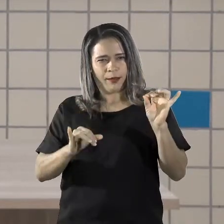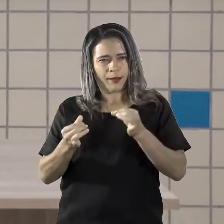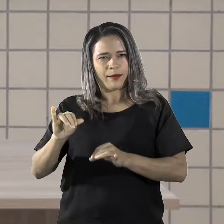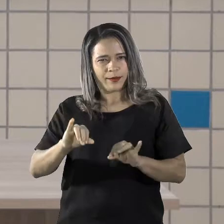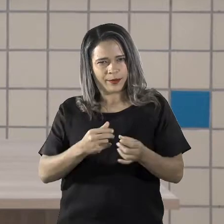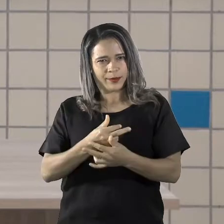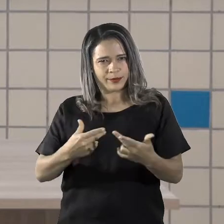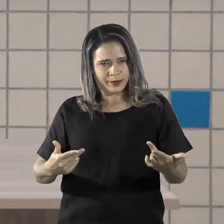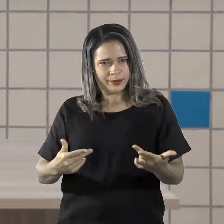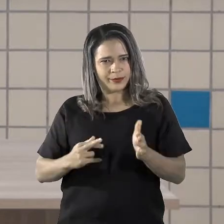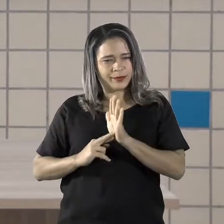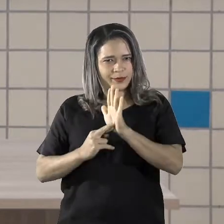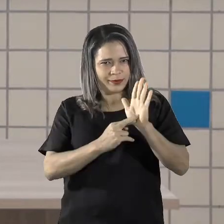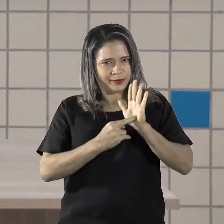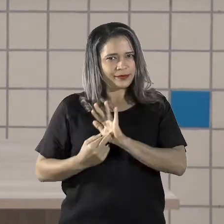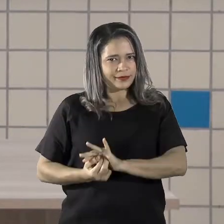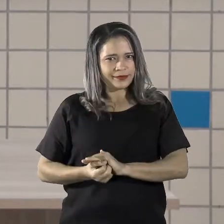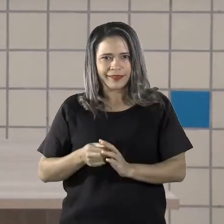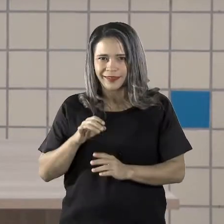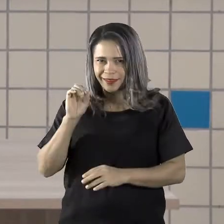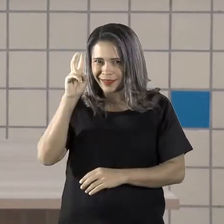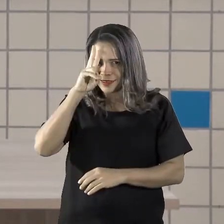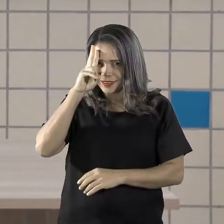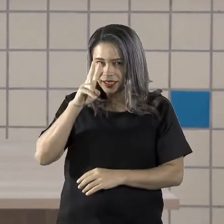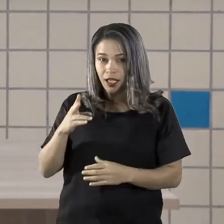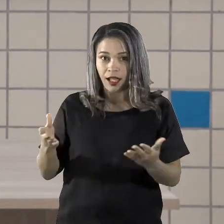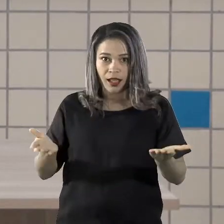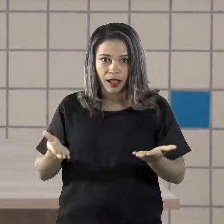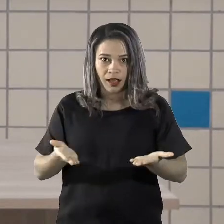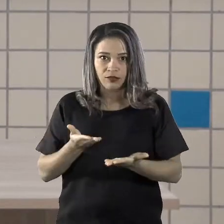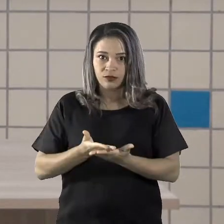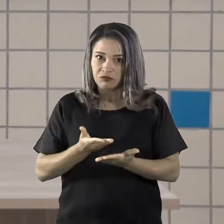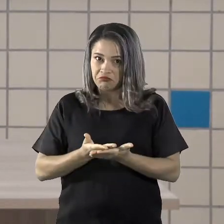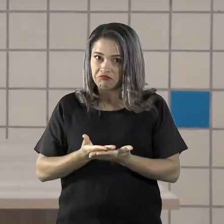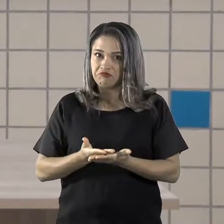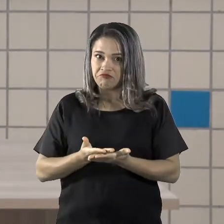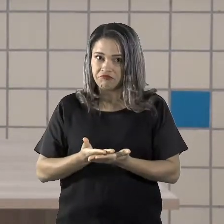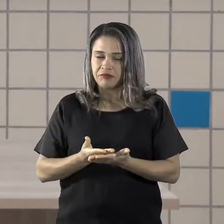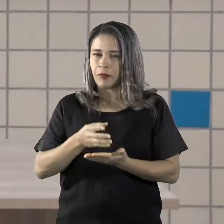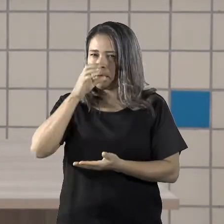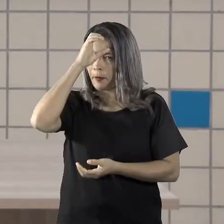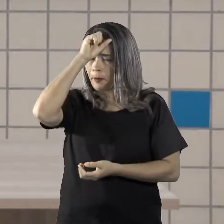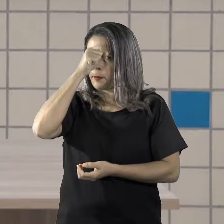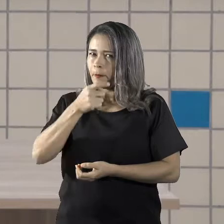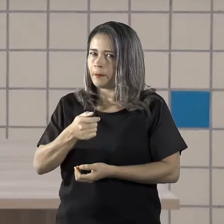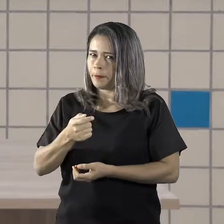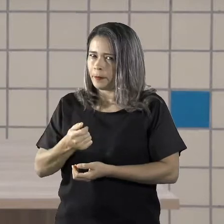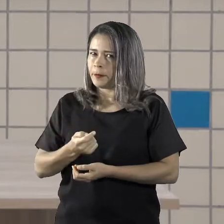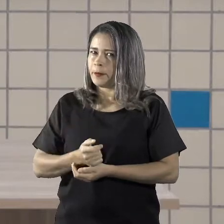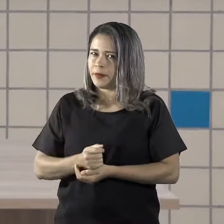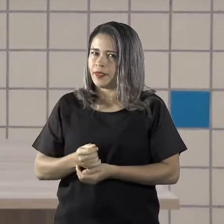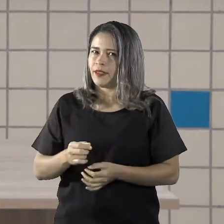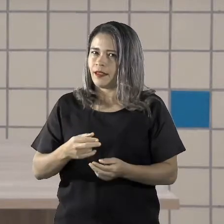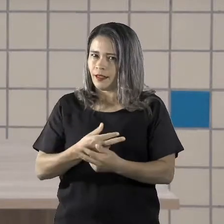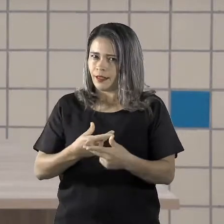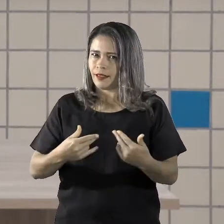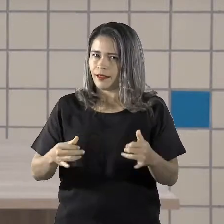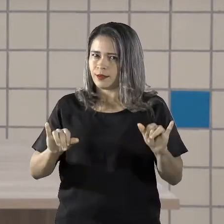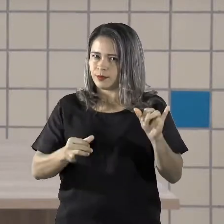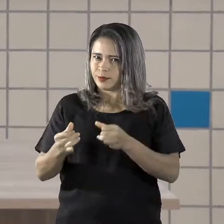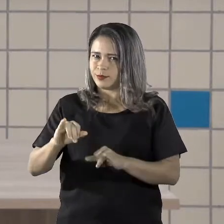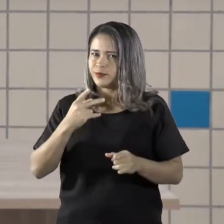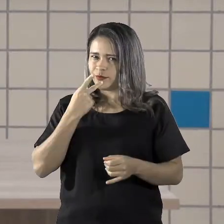e as suas representações, né? Nessa aula de hoje nós vamos entender um pouquinho sobre substâncias químicas, igual eu comentei com